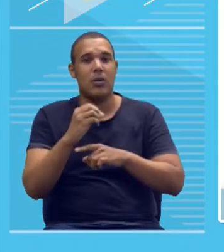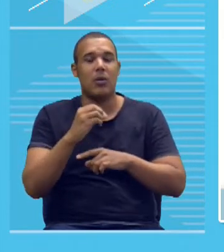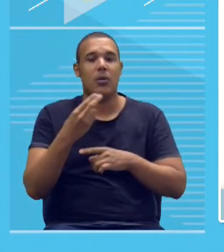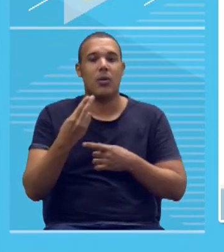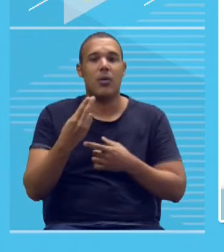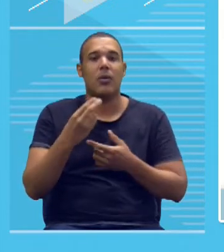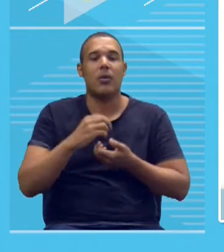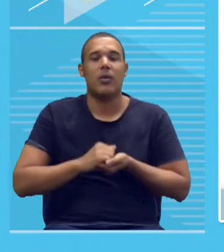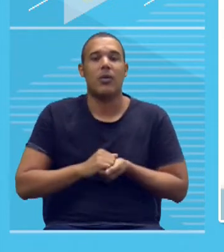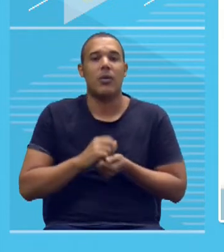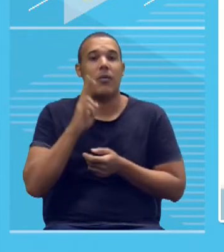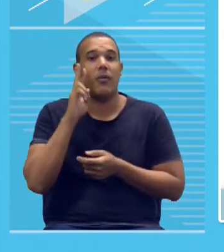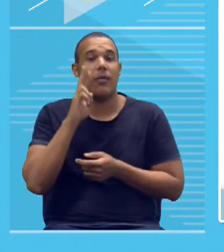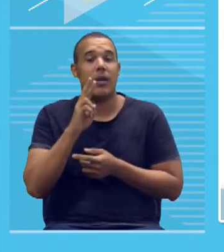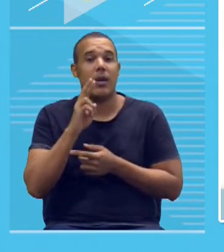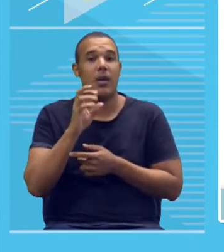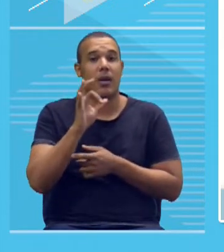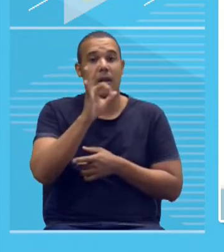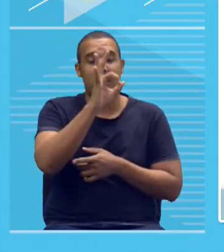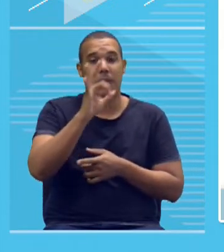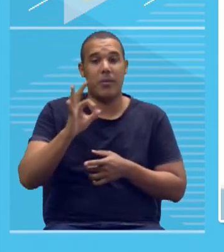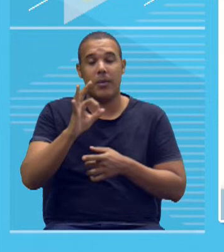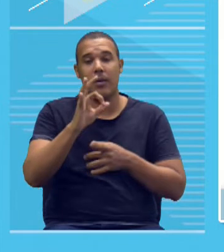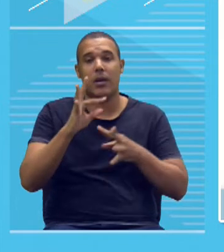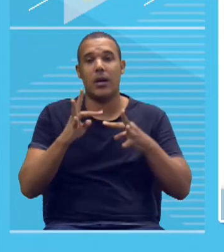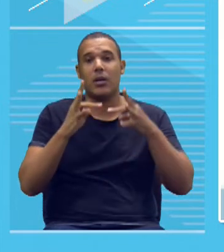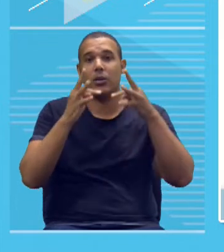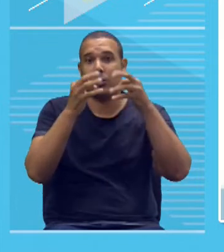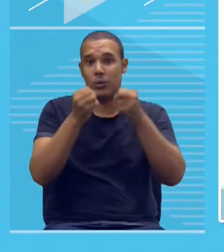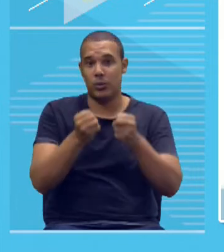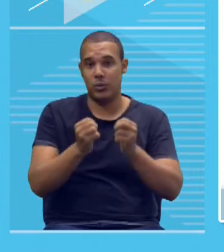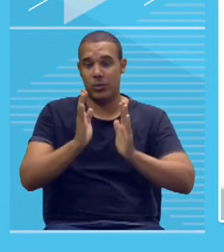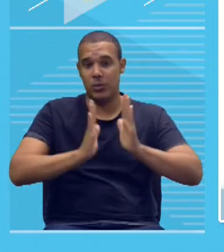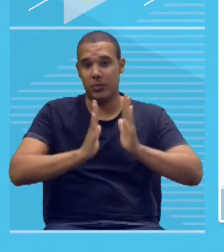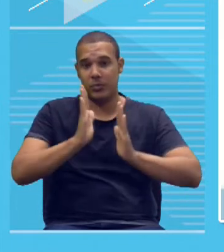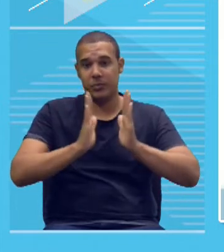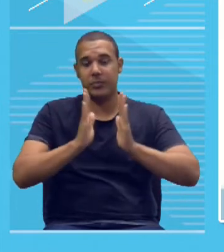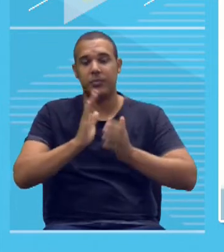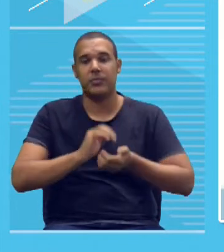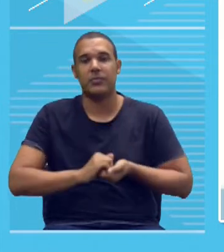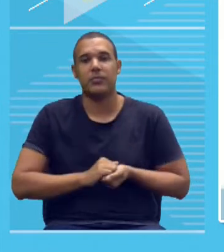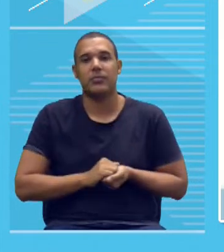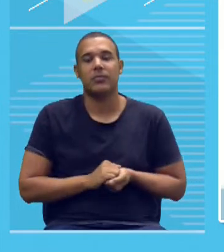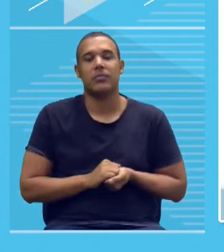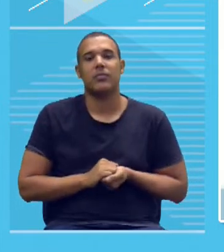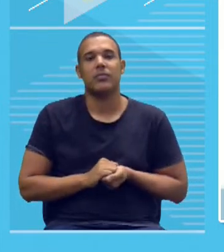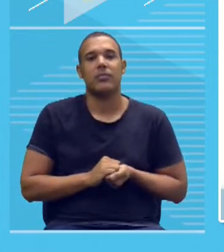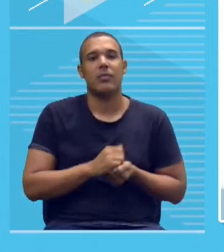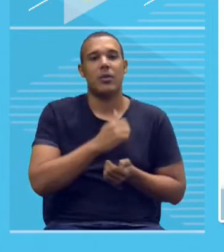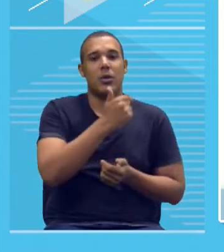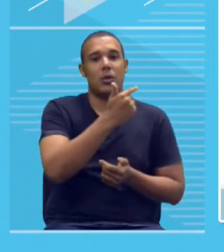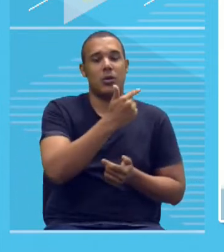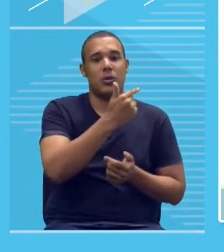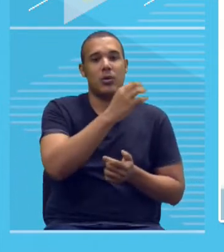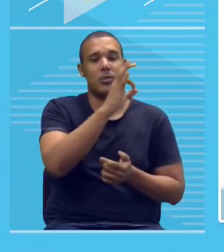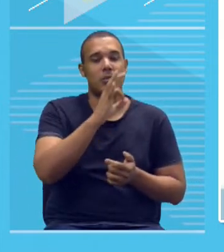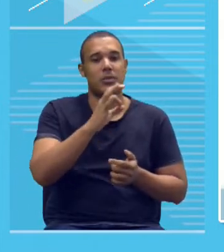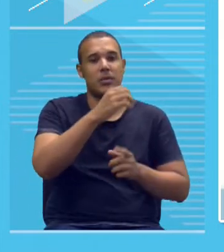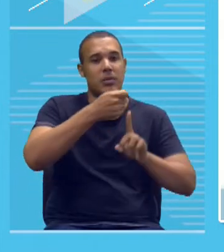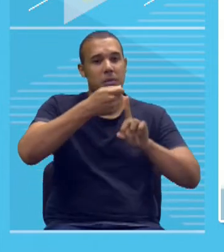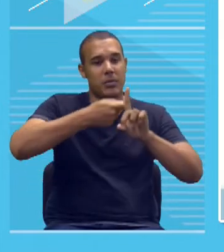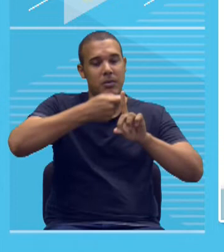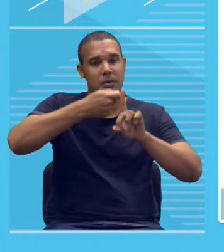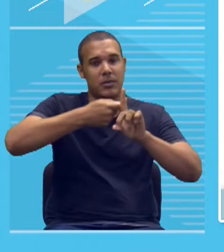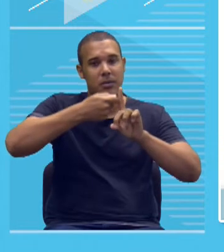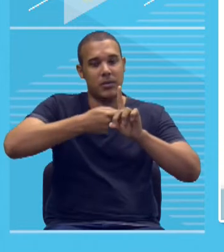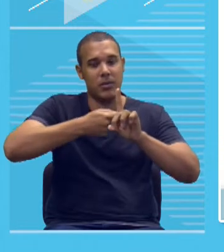eu verifico qual é a porcentagem total do período Como assim dois por cento ao mês quer dizer que no primeiro